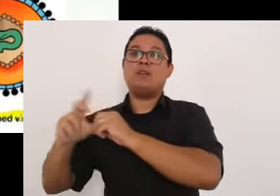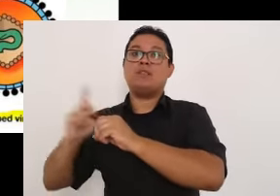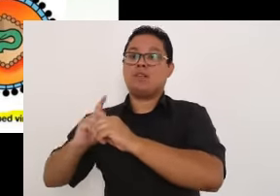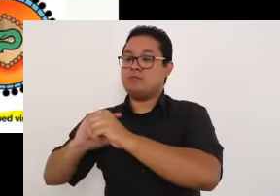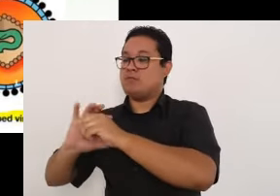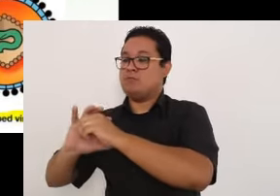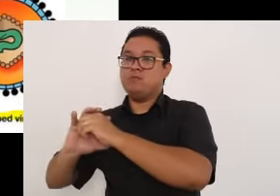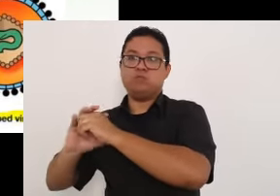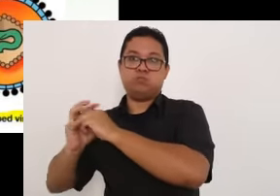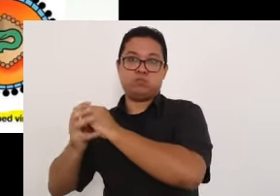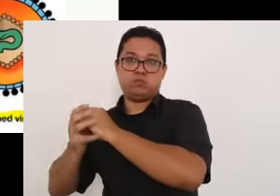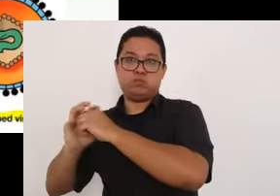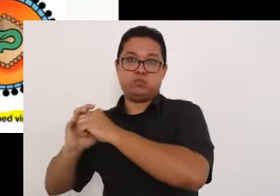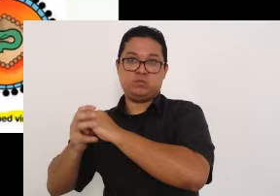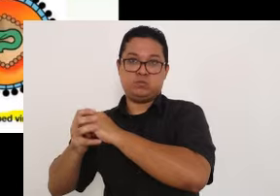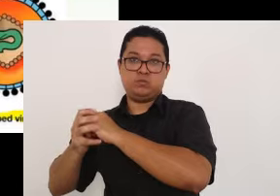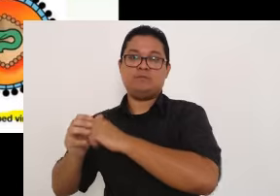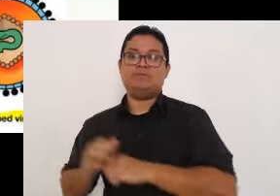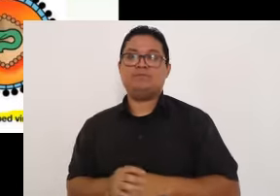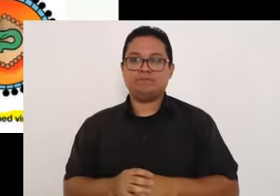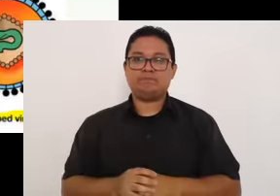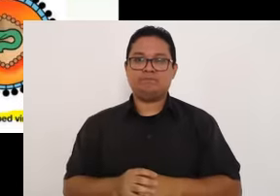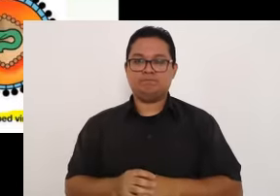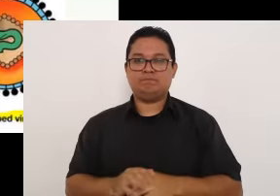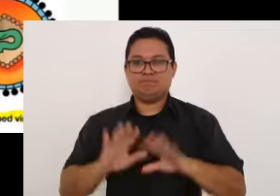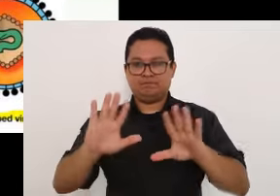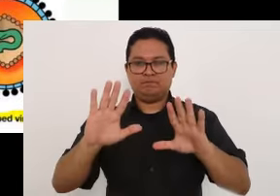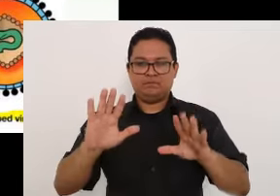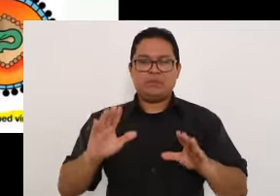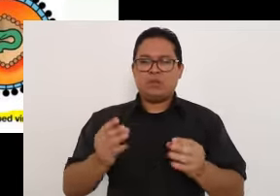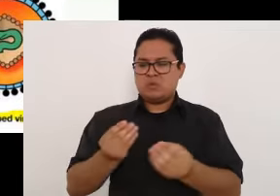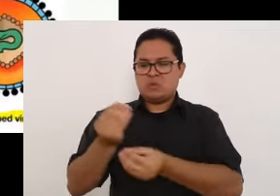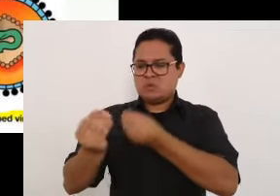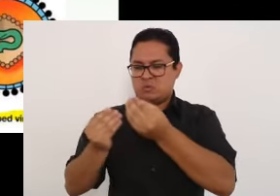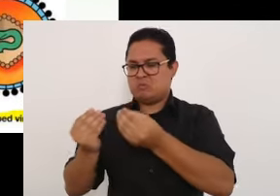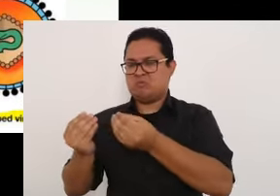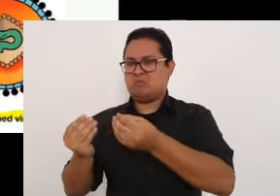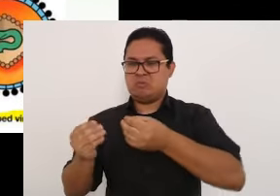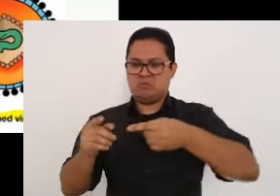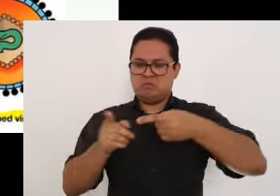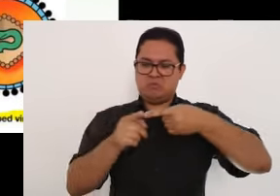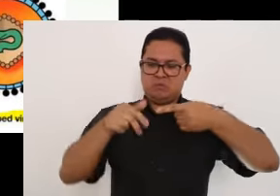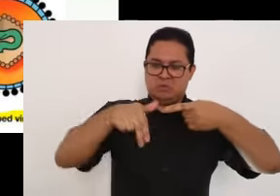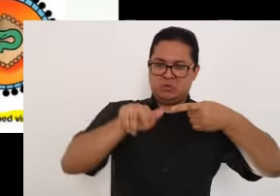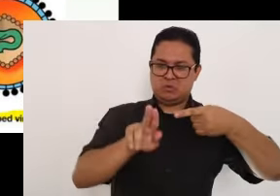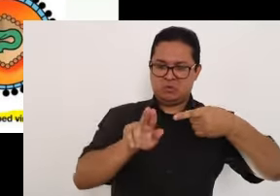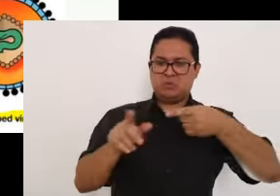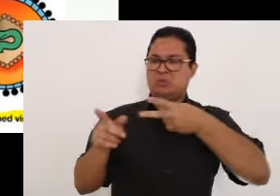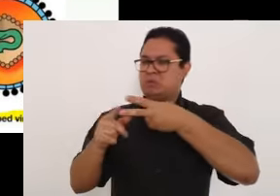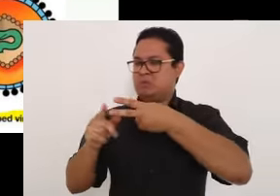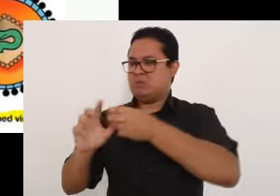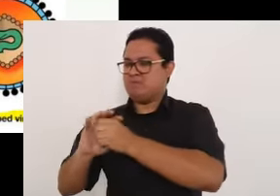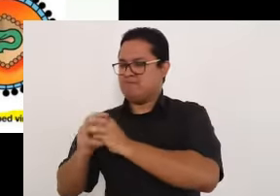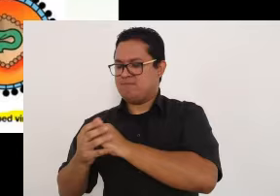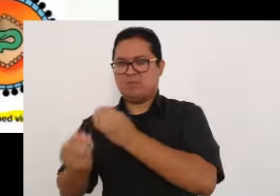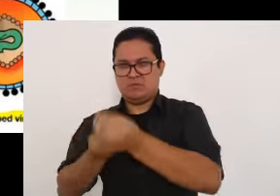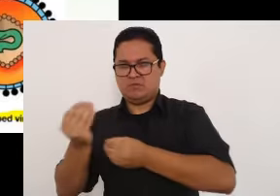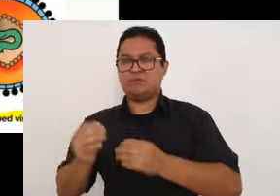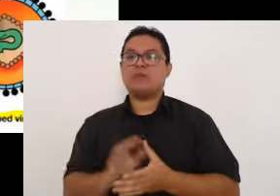envelopados. Que isso? A estrutura básica de um vírus é um capsídeo